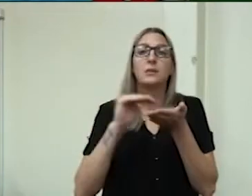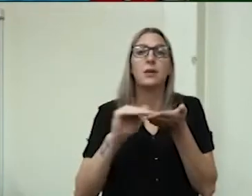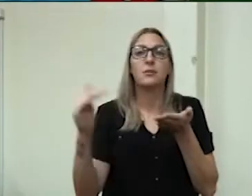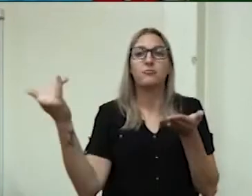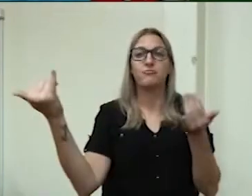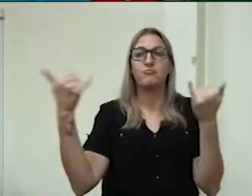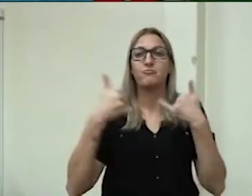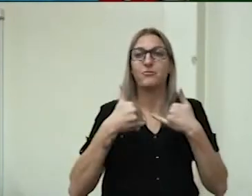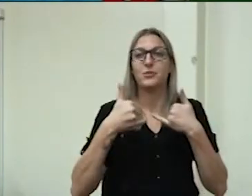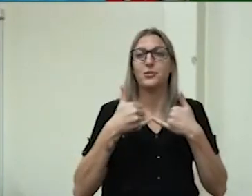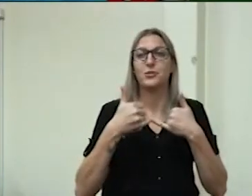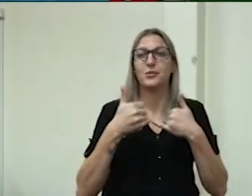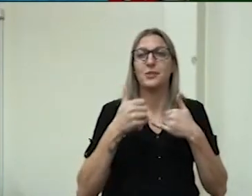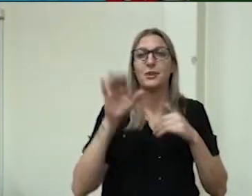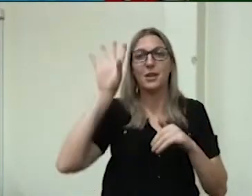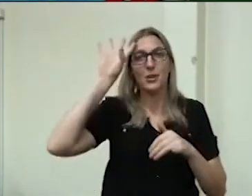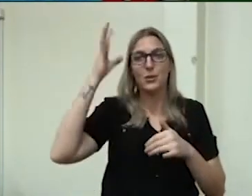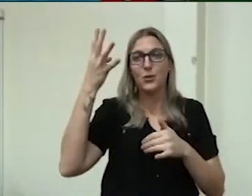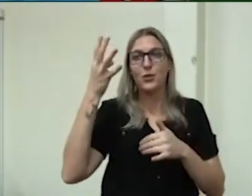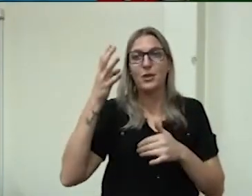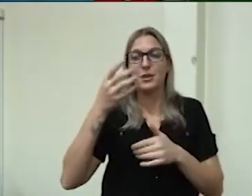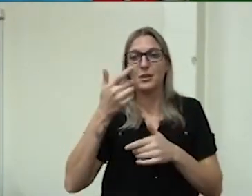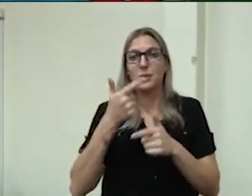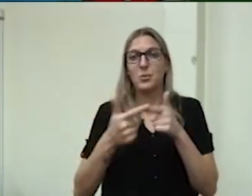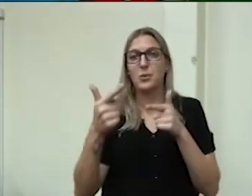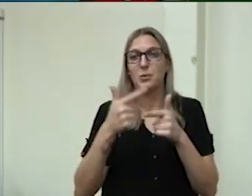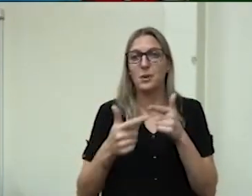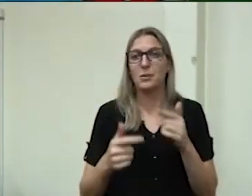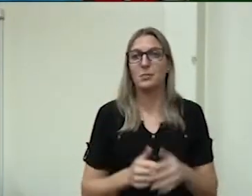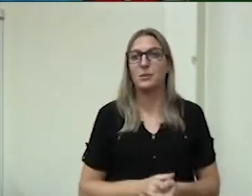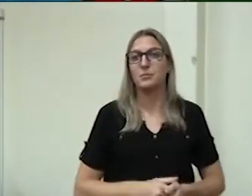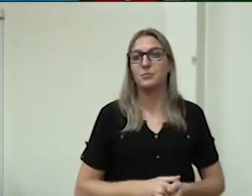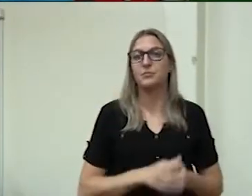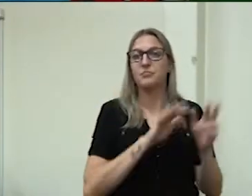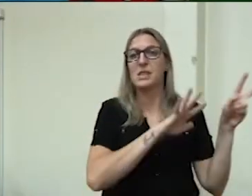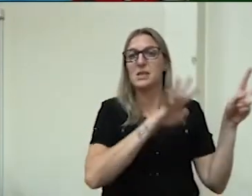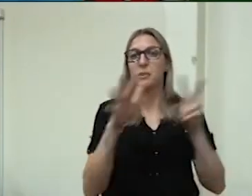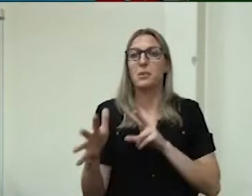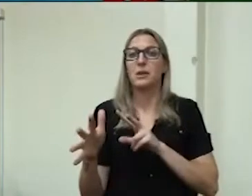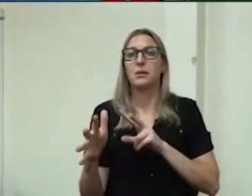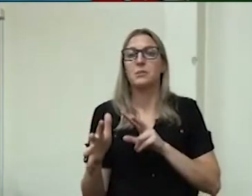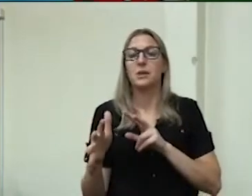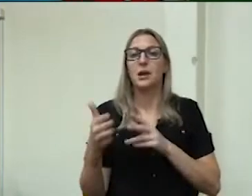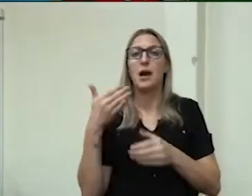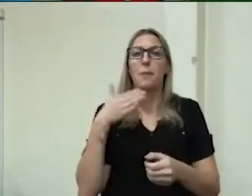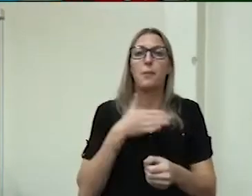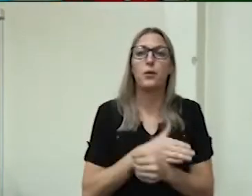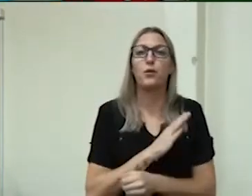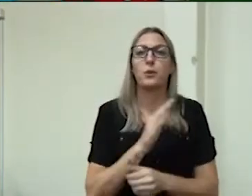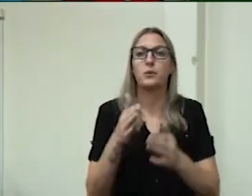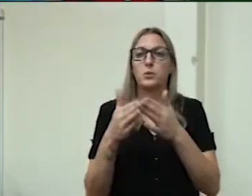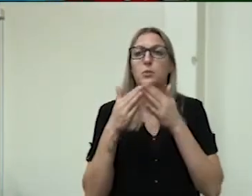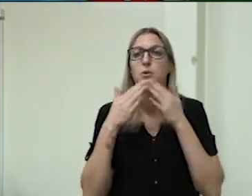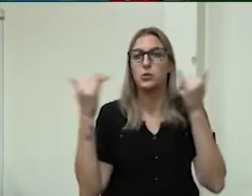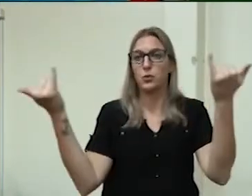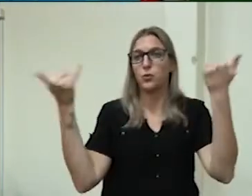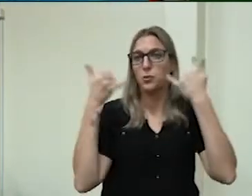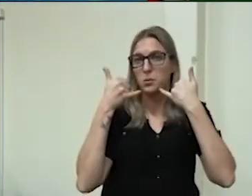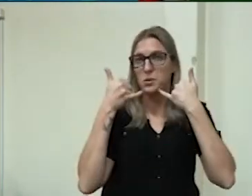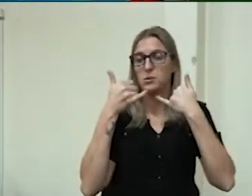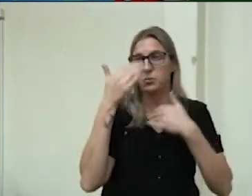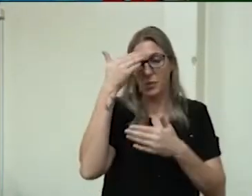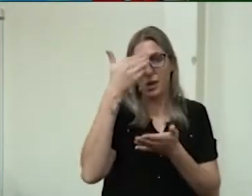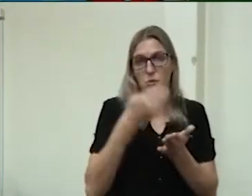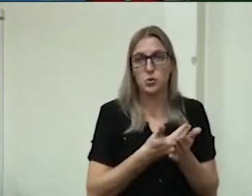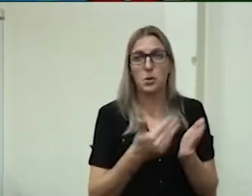já passamos aí quase 30 dias. Semana passada aprovamos aqui por unanimidade um pedido de informações e acreditamos que até segunda-feira então a gente tenha